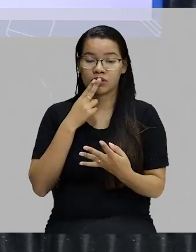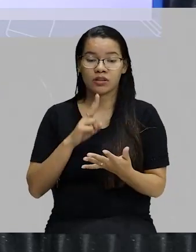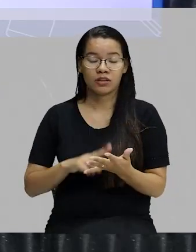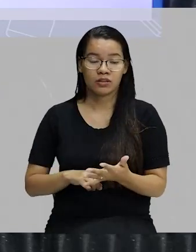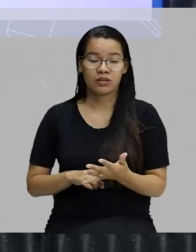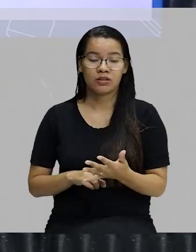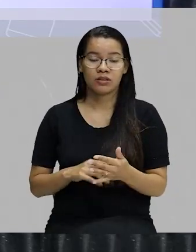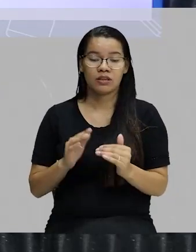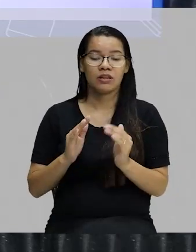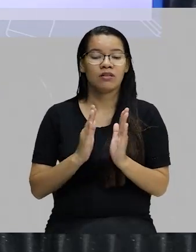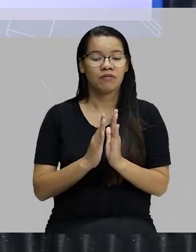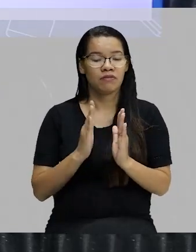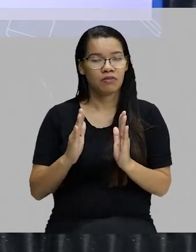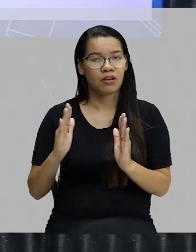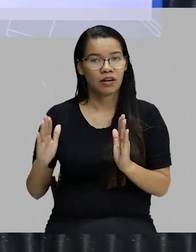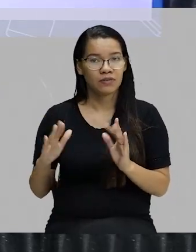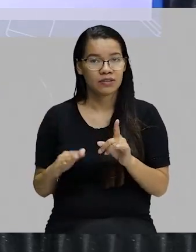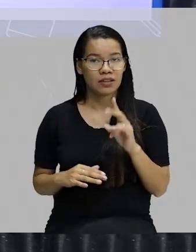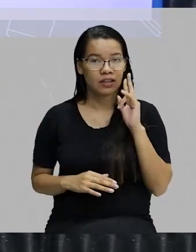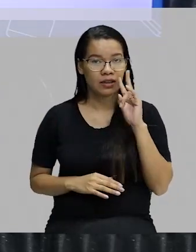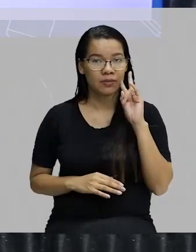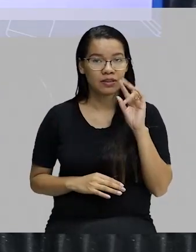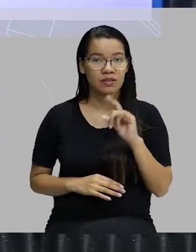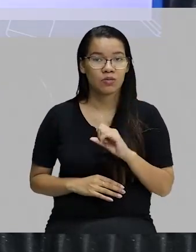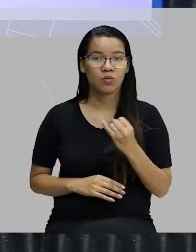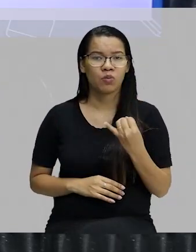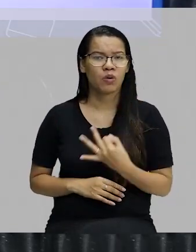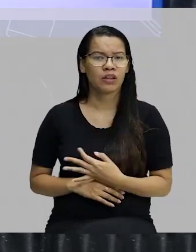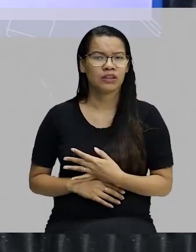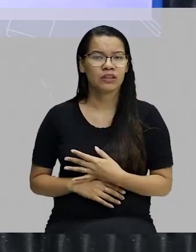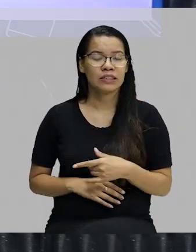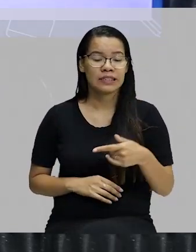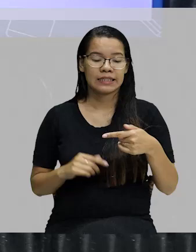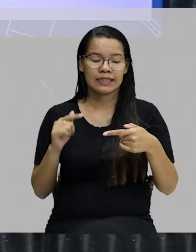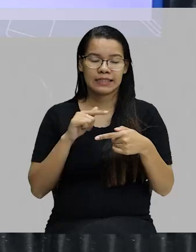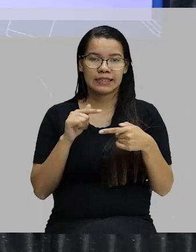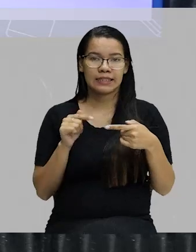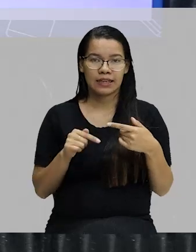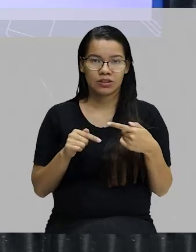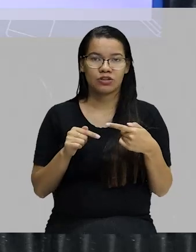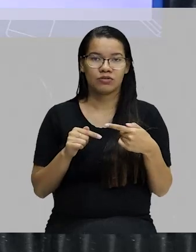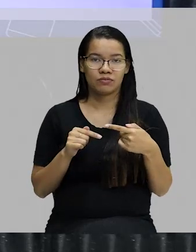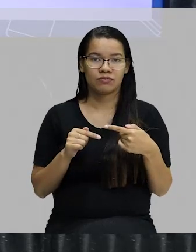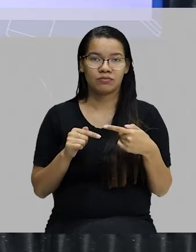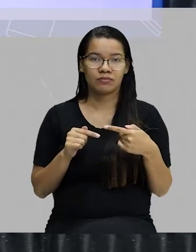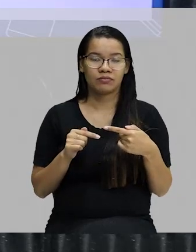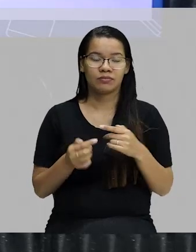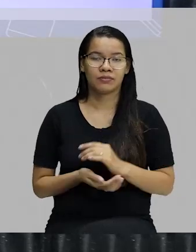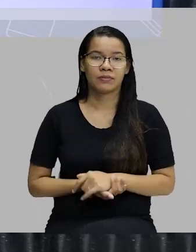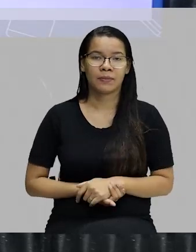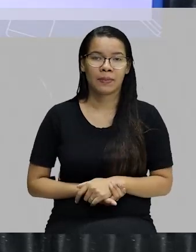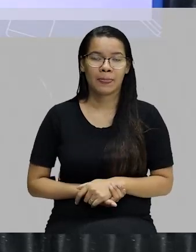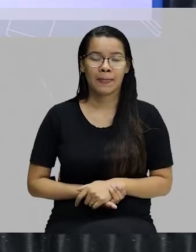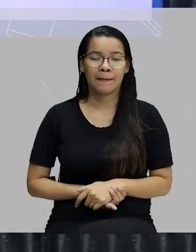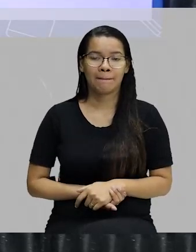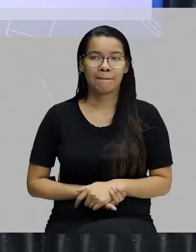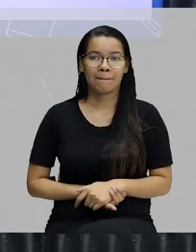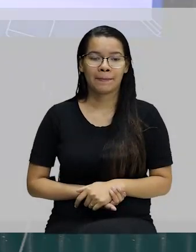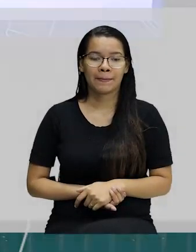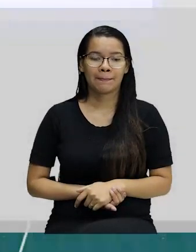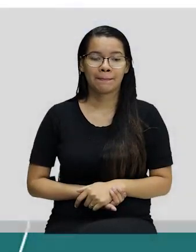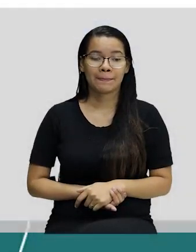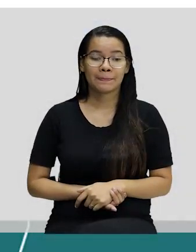cartas e assim sucessivamente. Lembra que são quantas? São 7, ó, 7 colunas, tá?